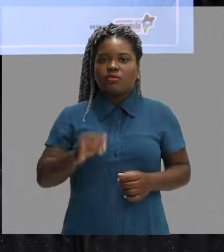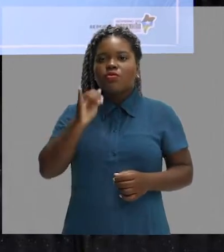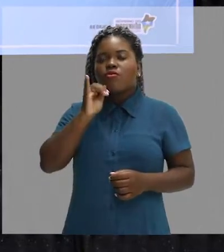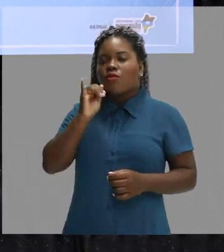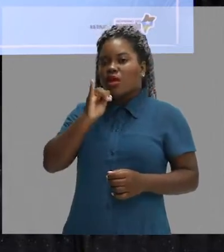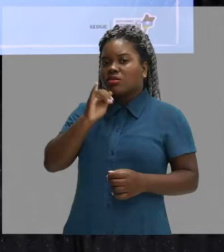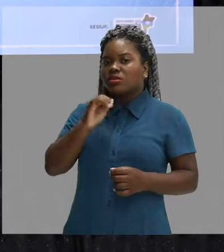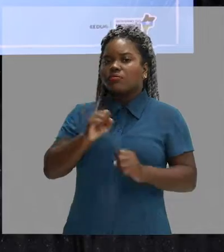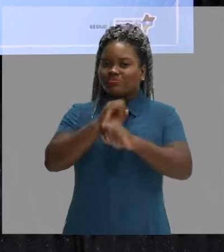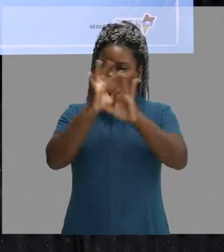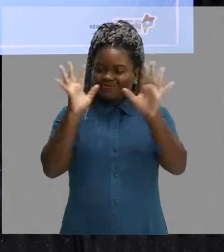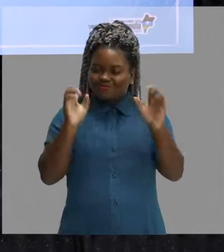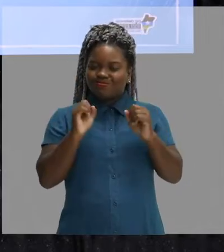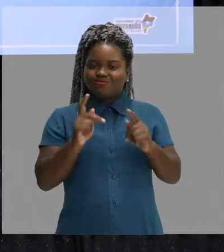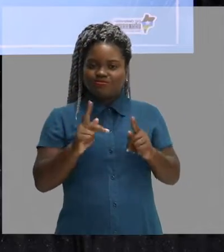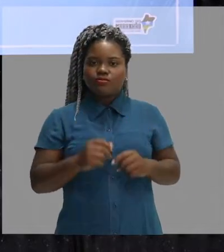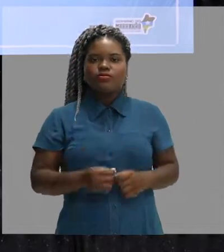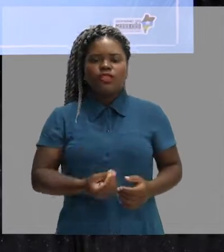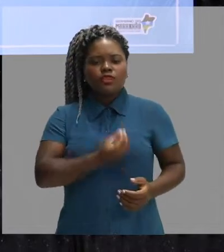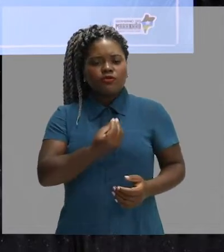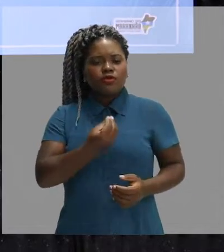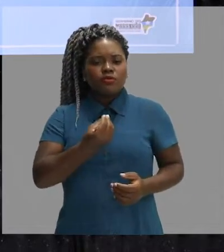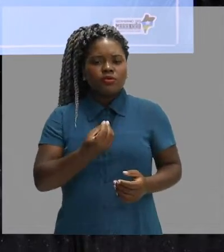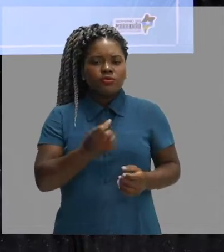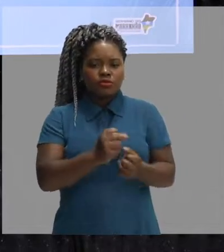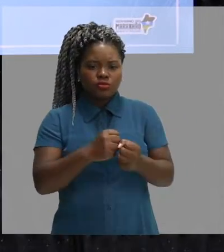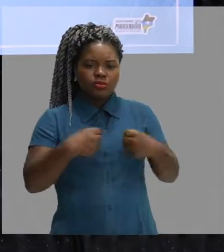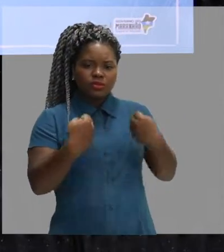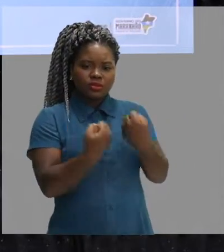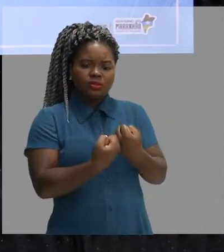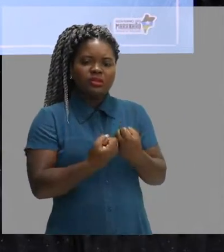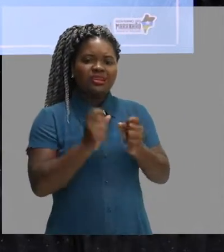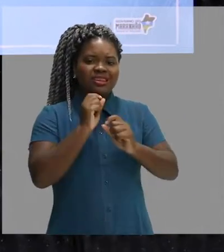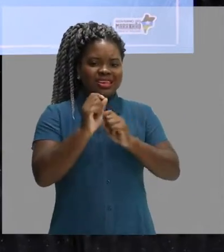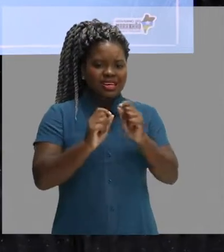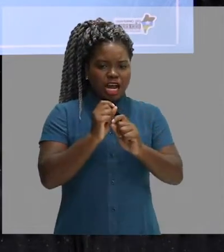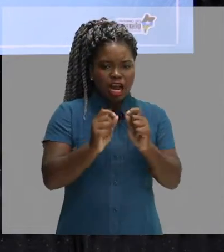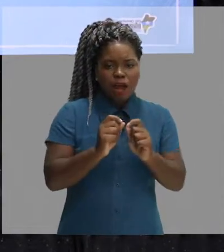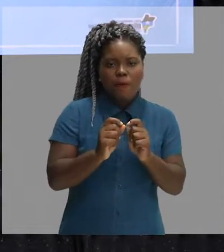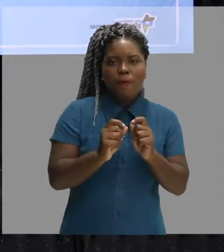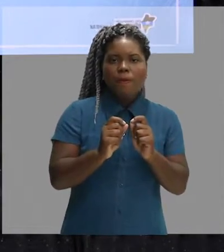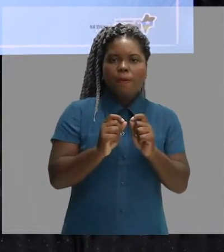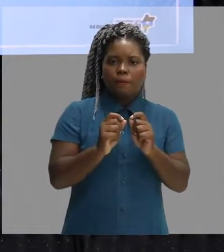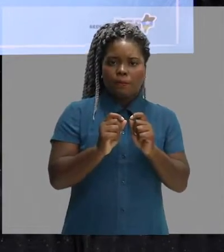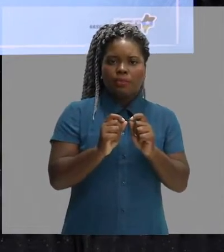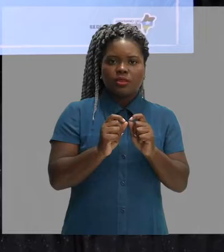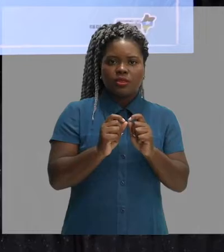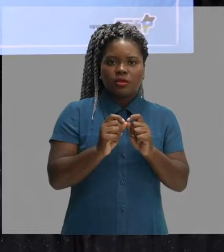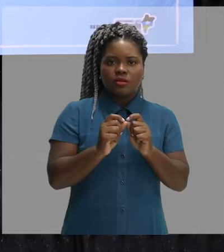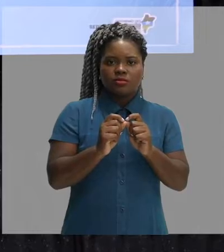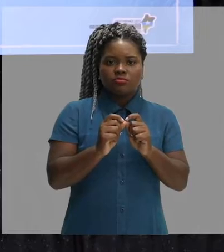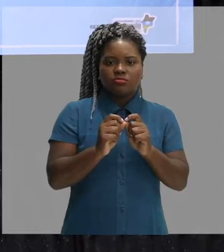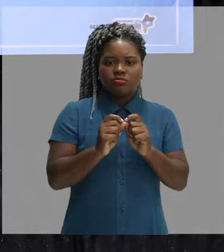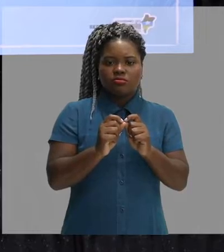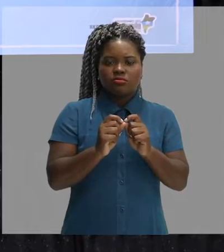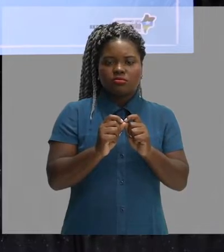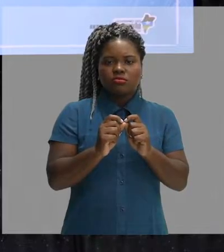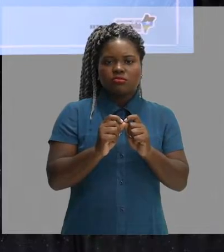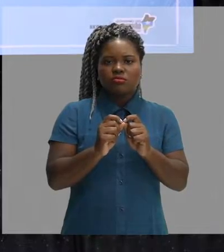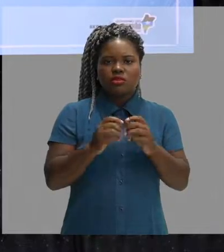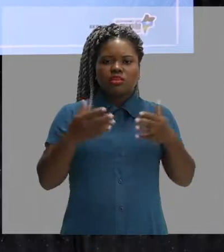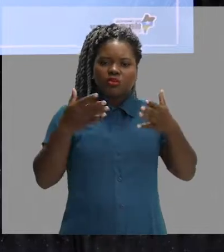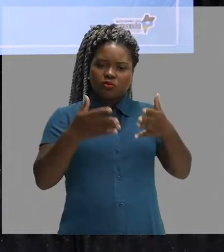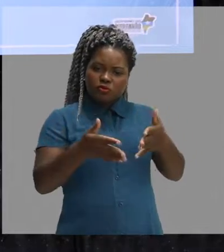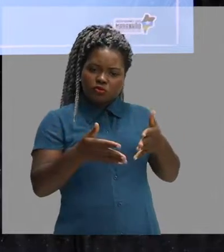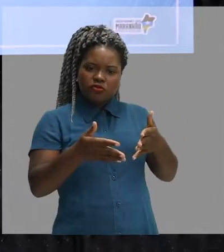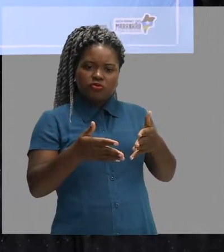exemplo. A gente vive numa sociedade que tradicionalmente, historicamente, prioriza em muitos setores o